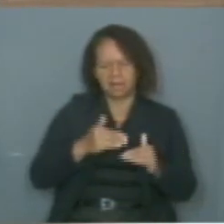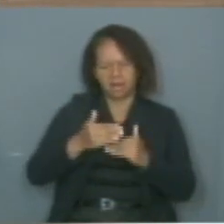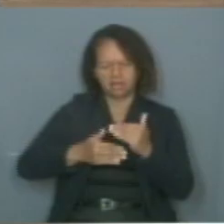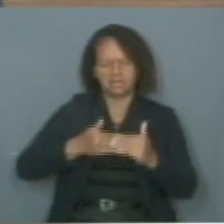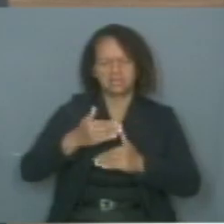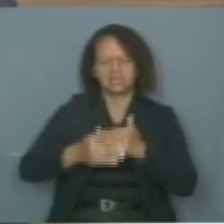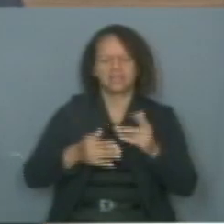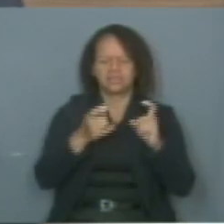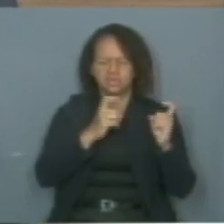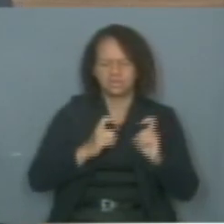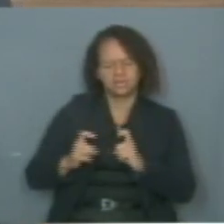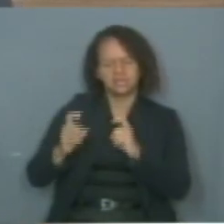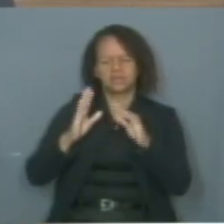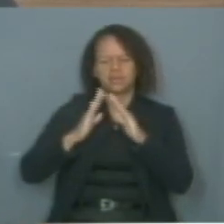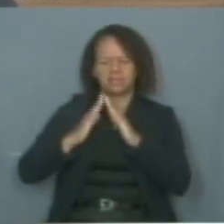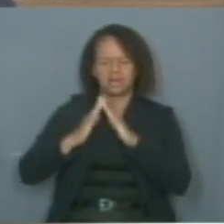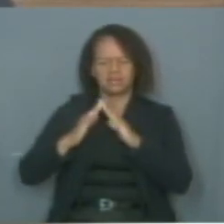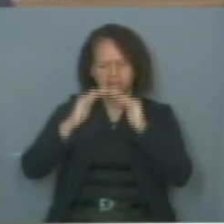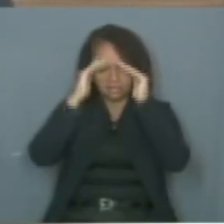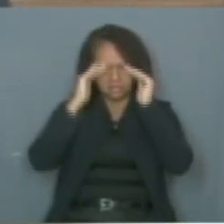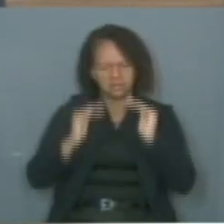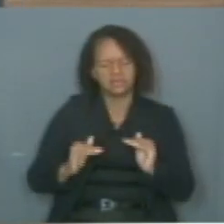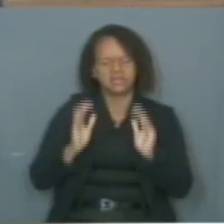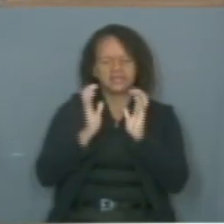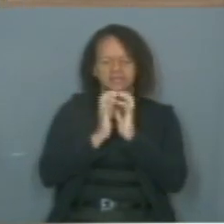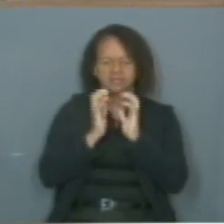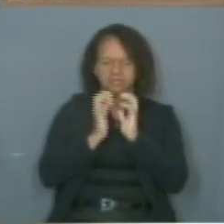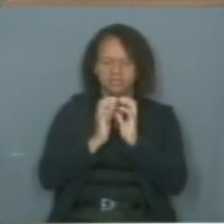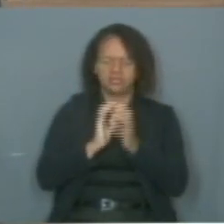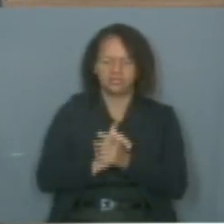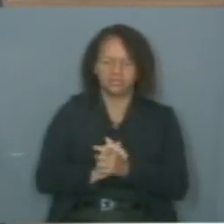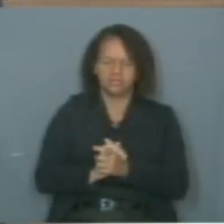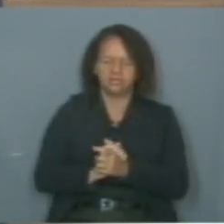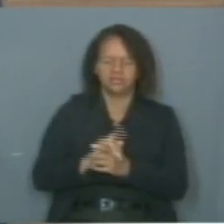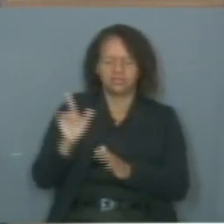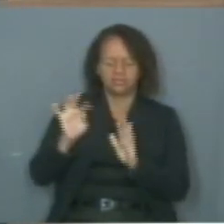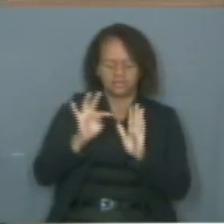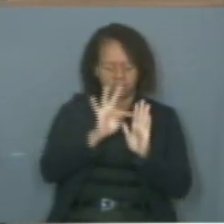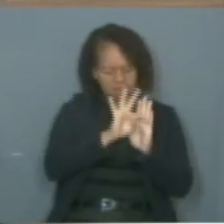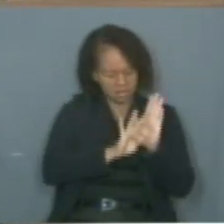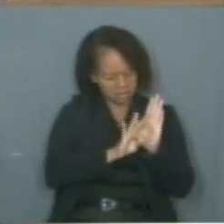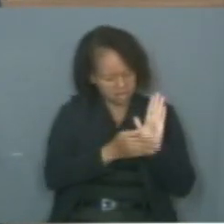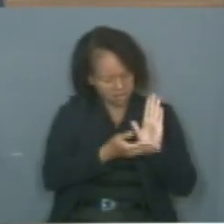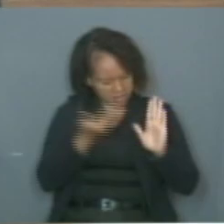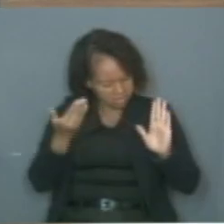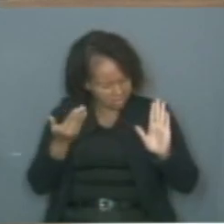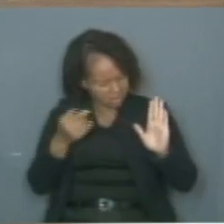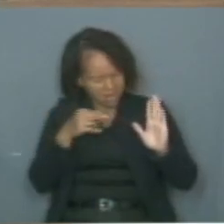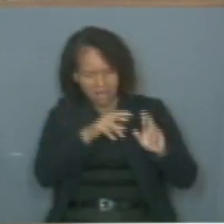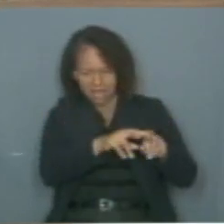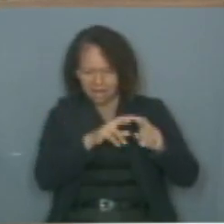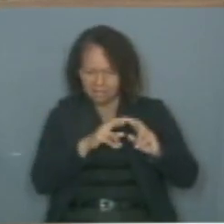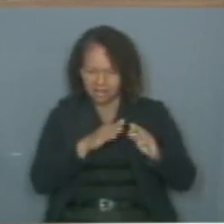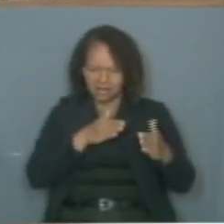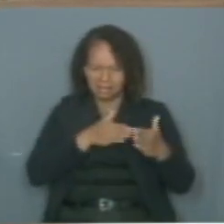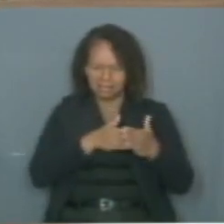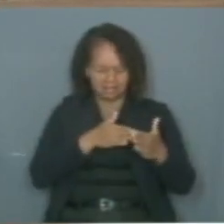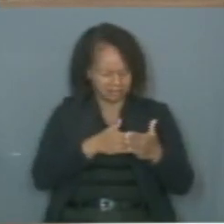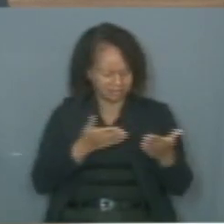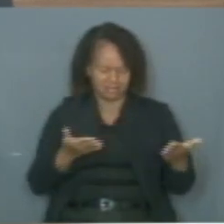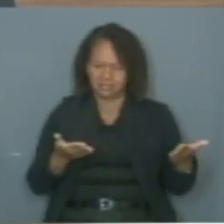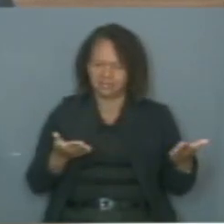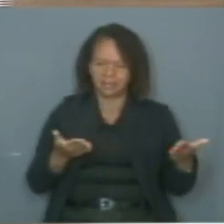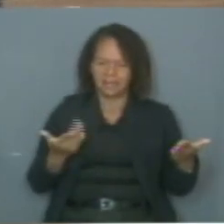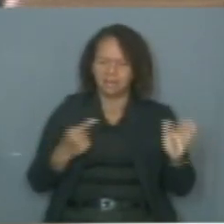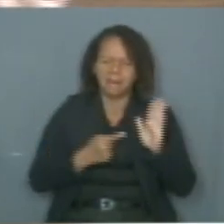aqui de discussão sobre moradia digna na cidade de Recife, e o texto do requerimento fala em retirada e intervenção, mas